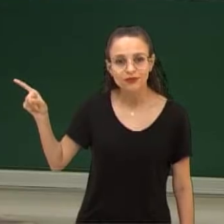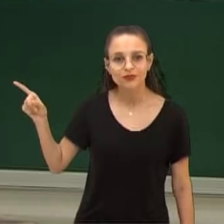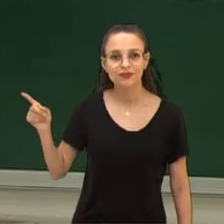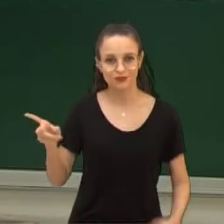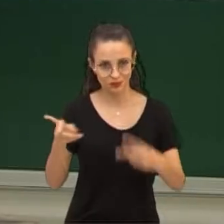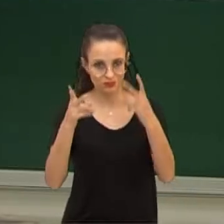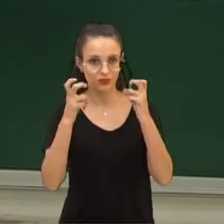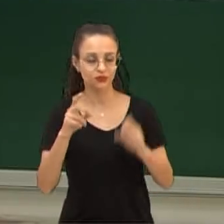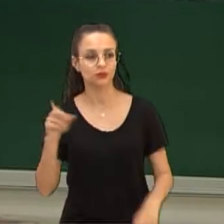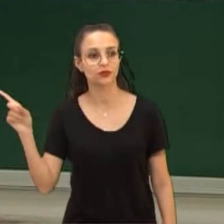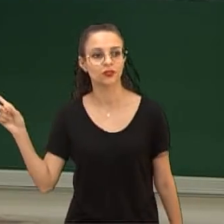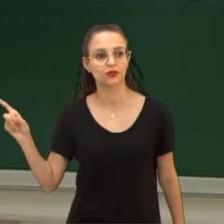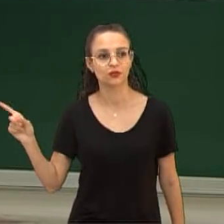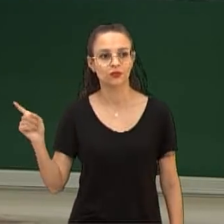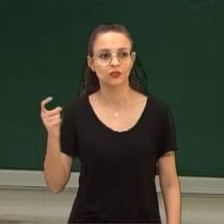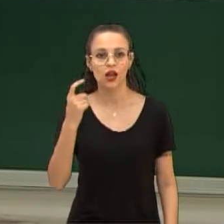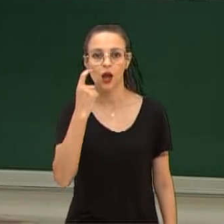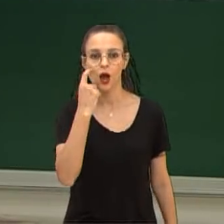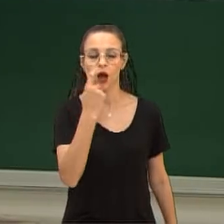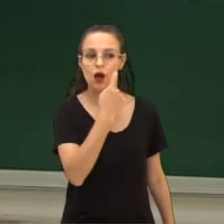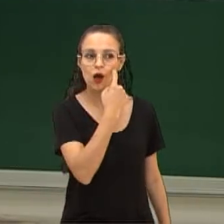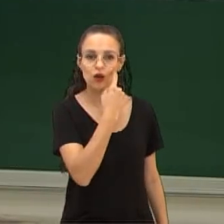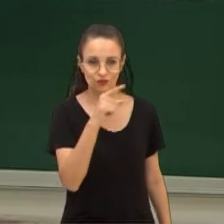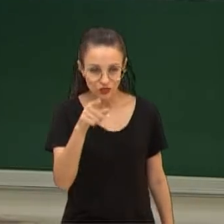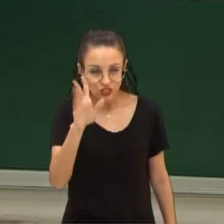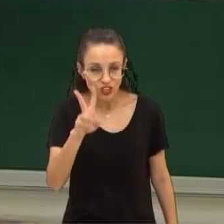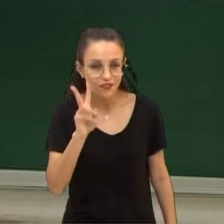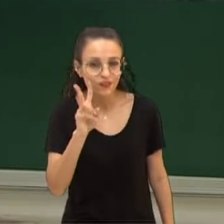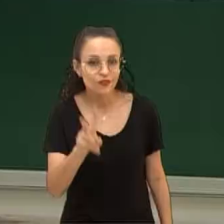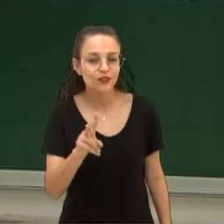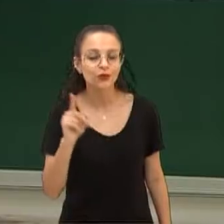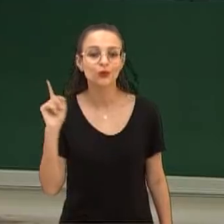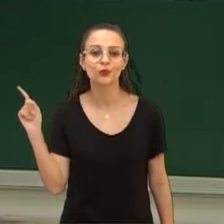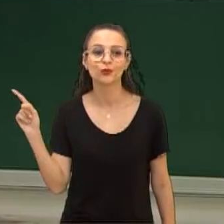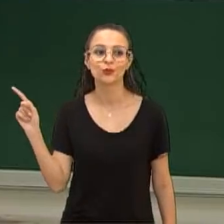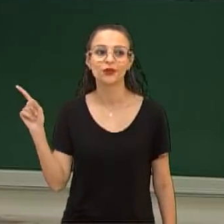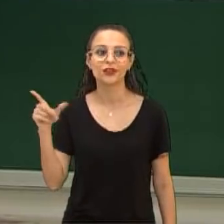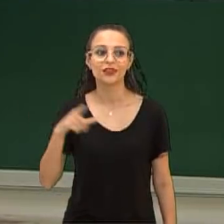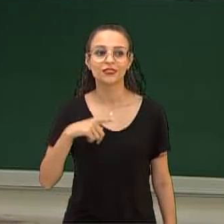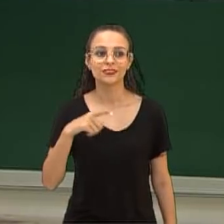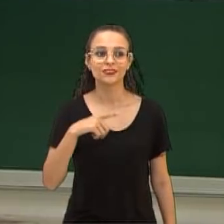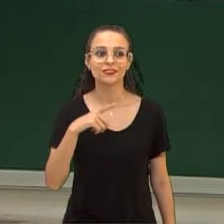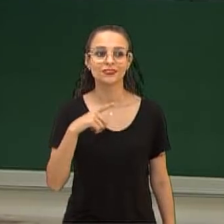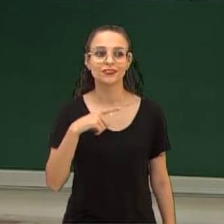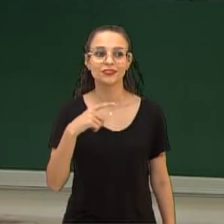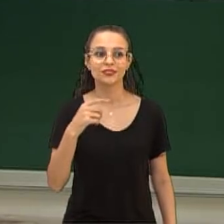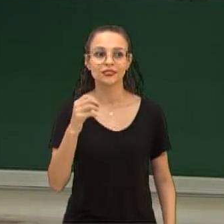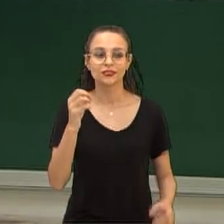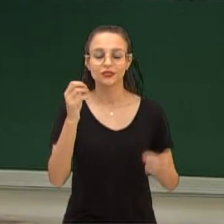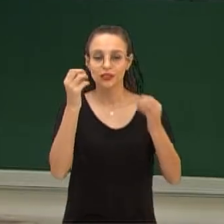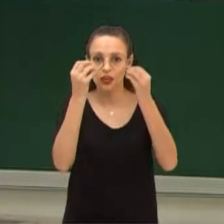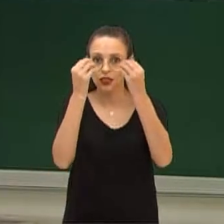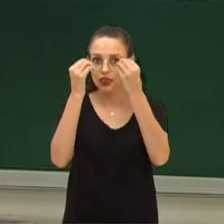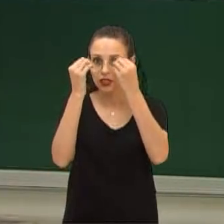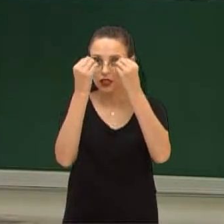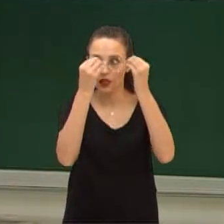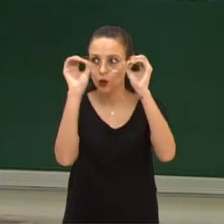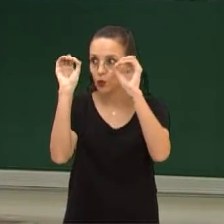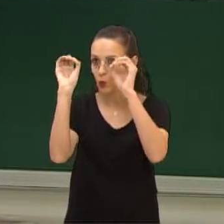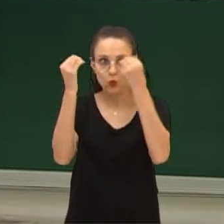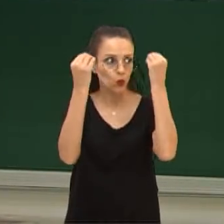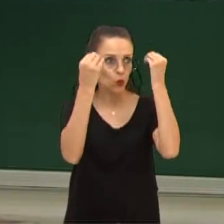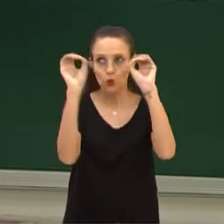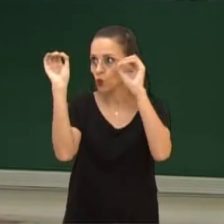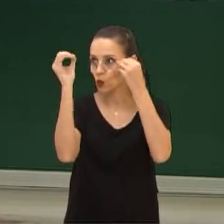aqui, mostra os olhos dela. Quem já viu isso? As iguanas têm essa possibilidade da